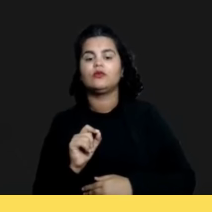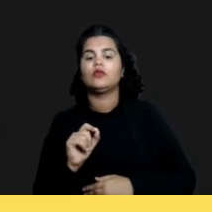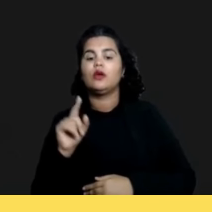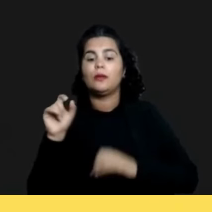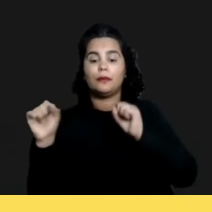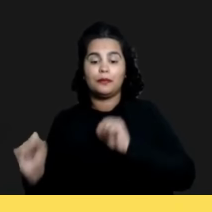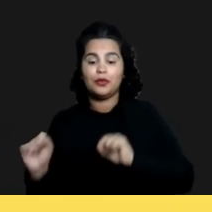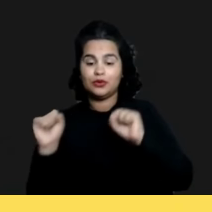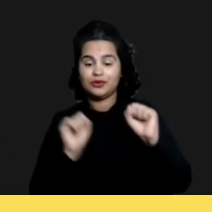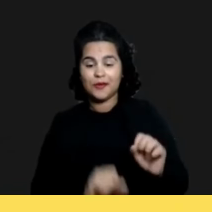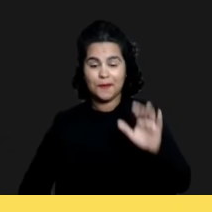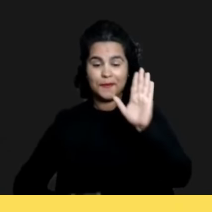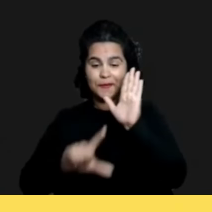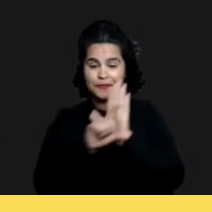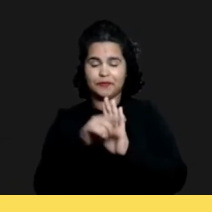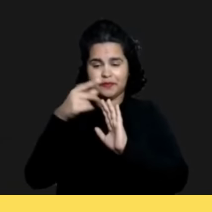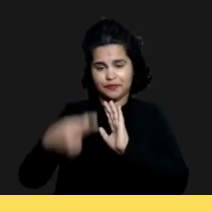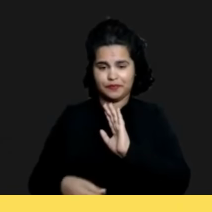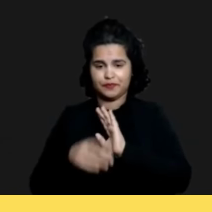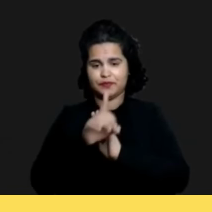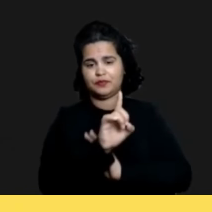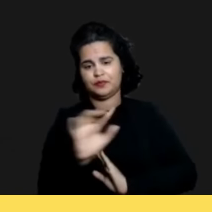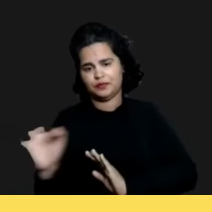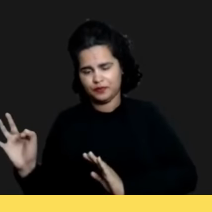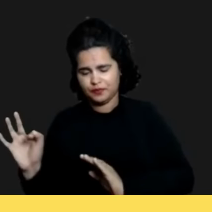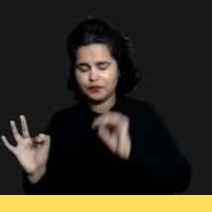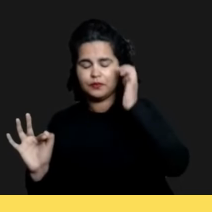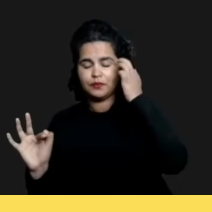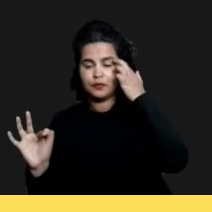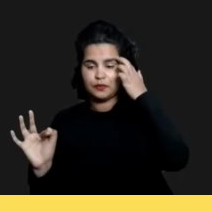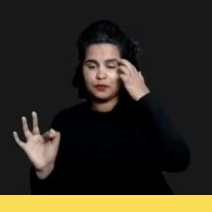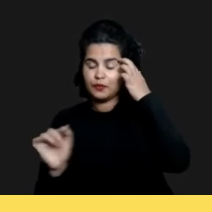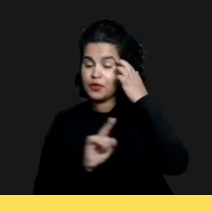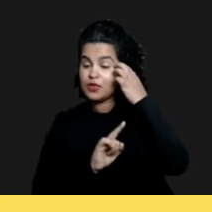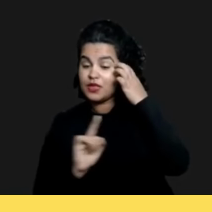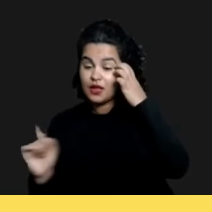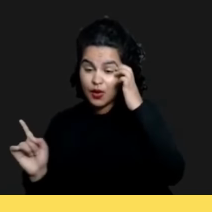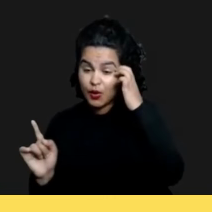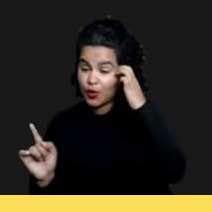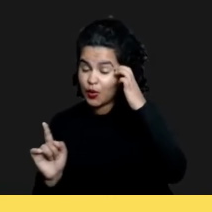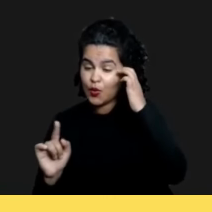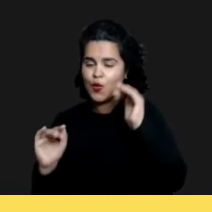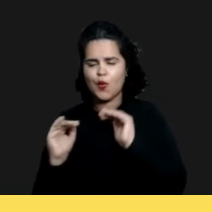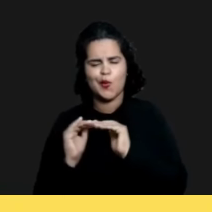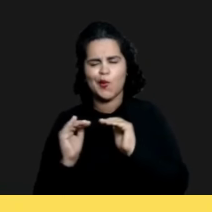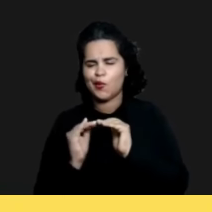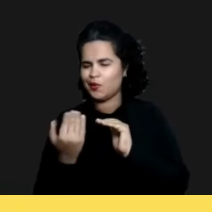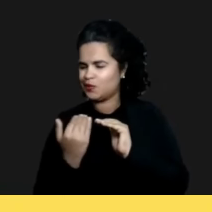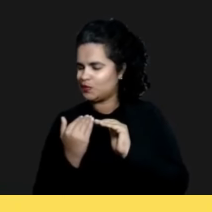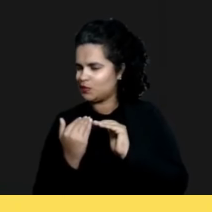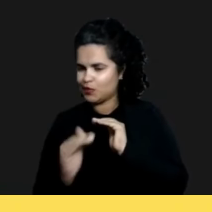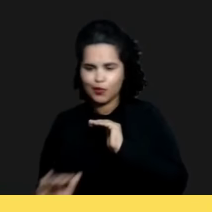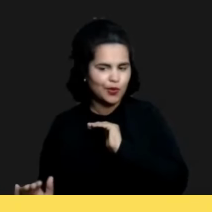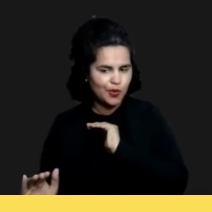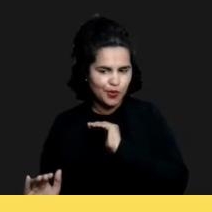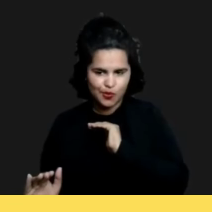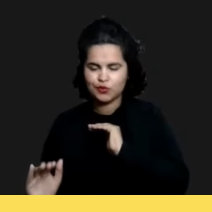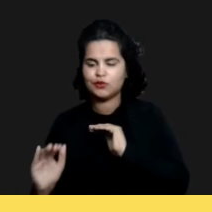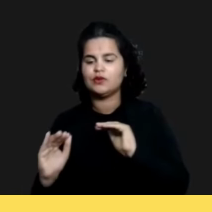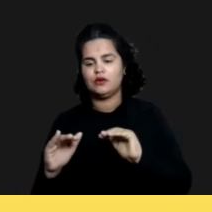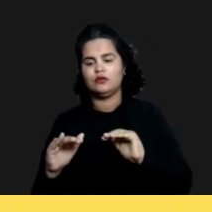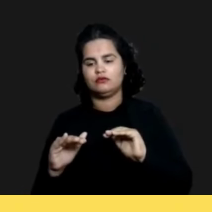o Poder Legislativo do Distrito Federal não coaduna com